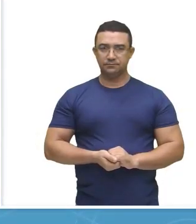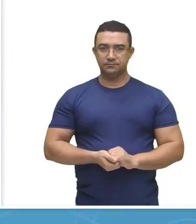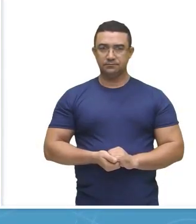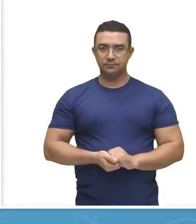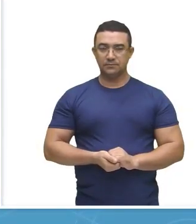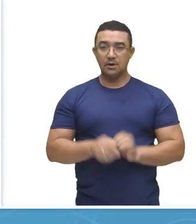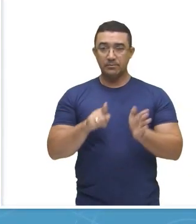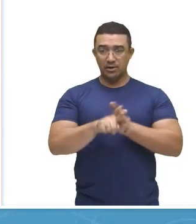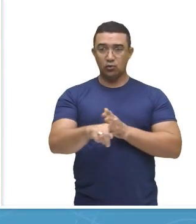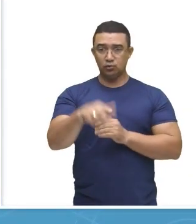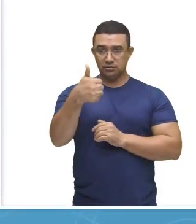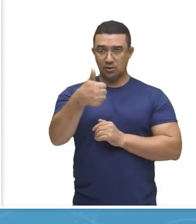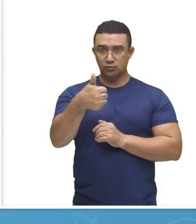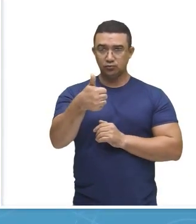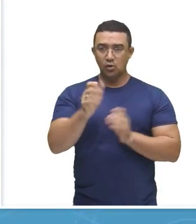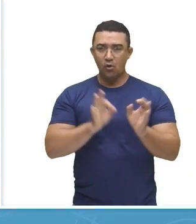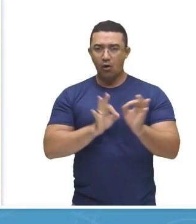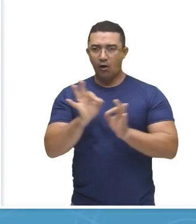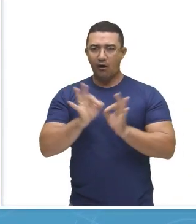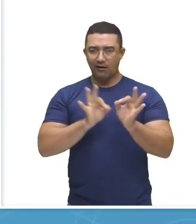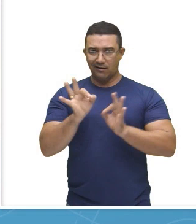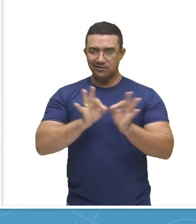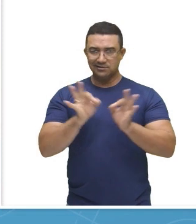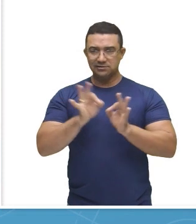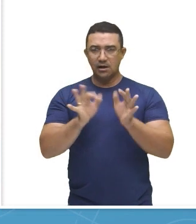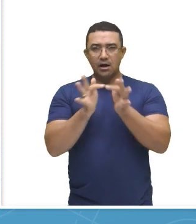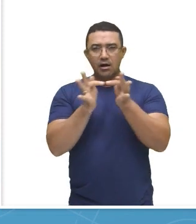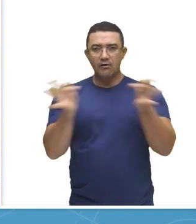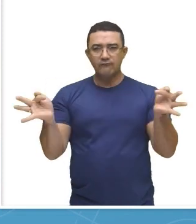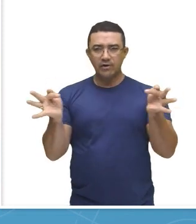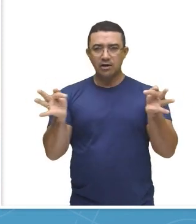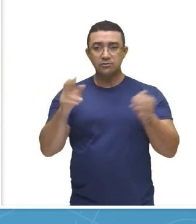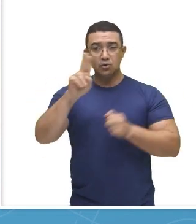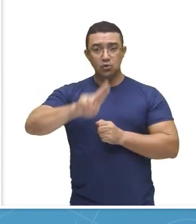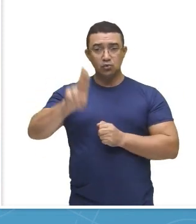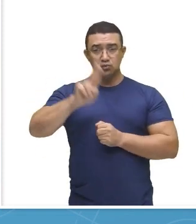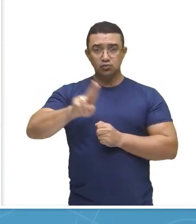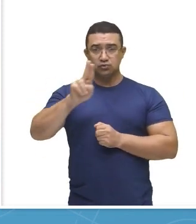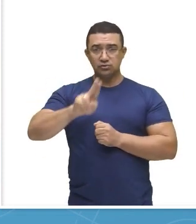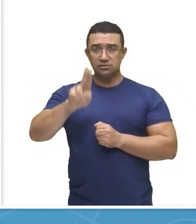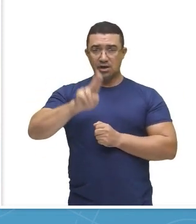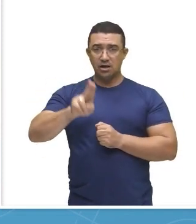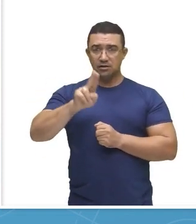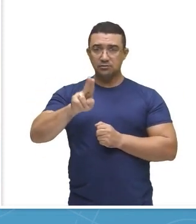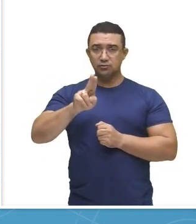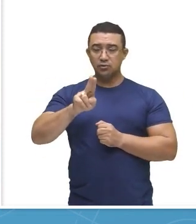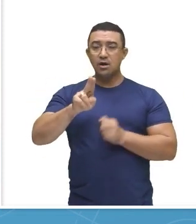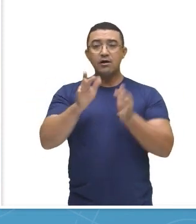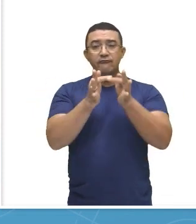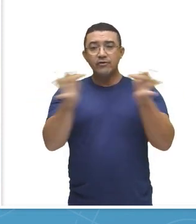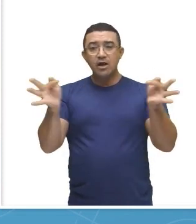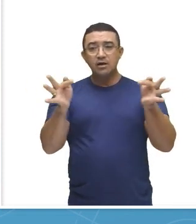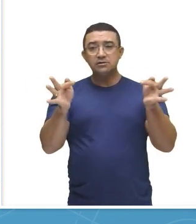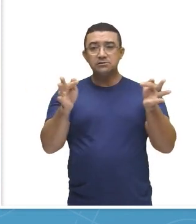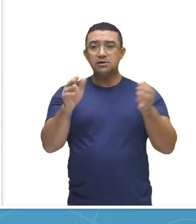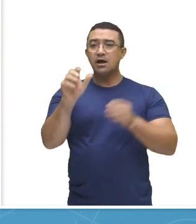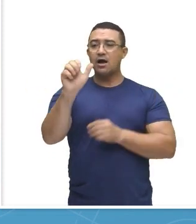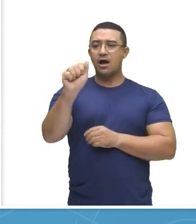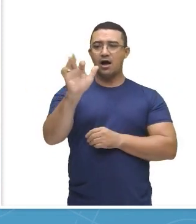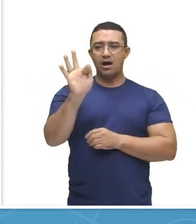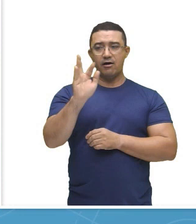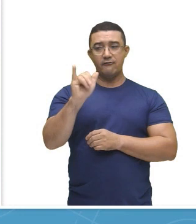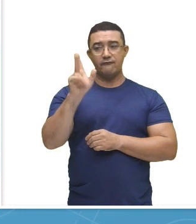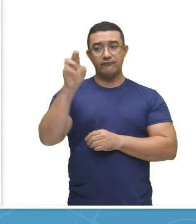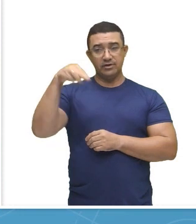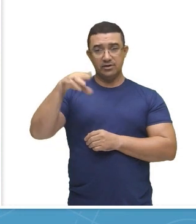Vocês deverão organizar as orações utilizando a forma afirmativa do future would be going to.